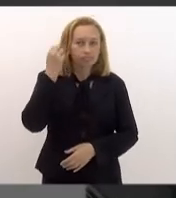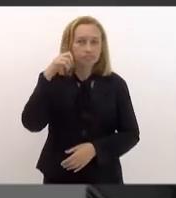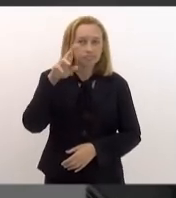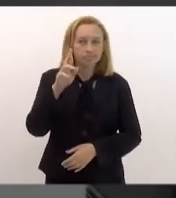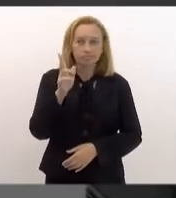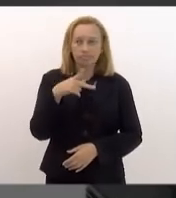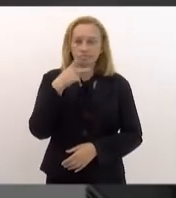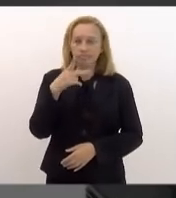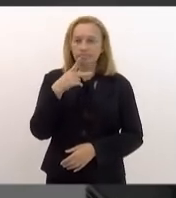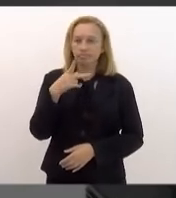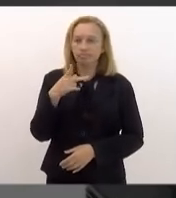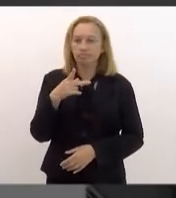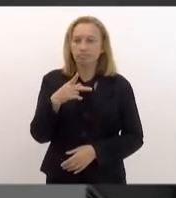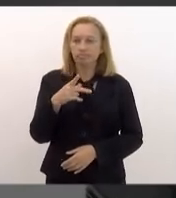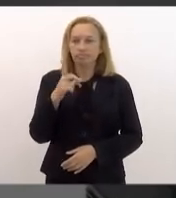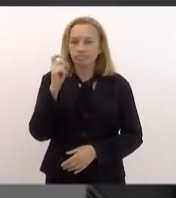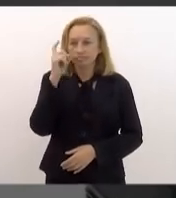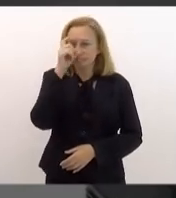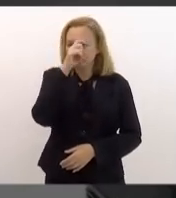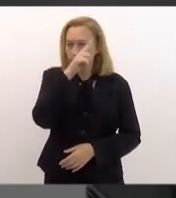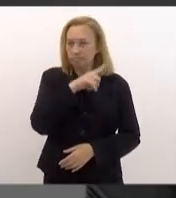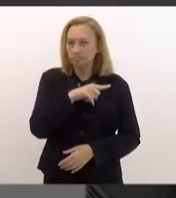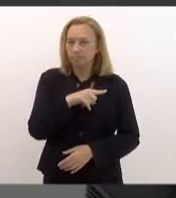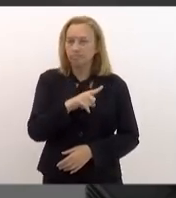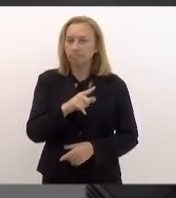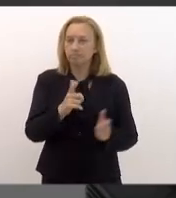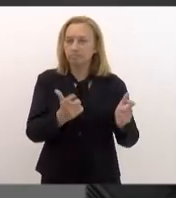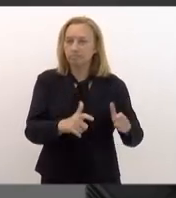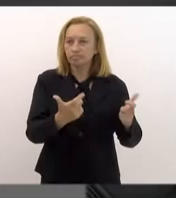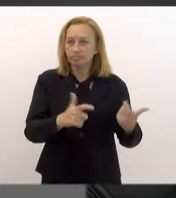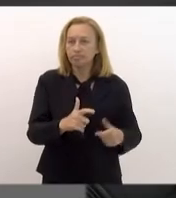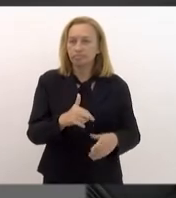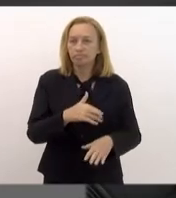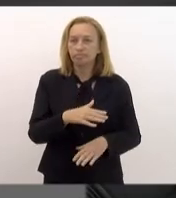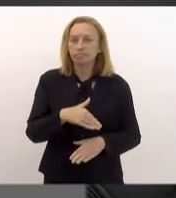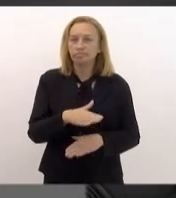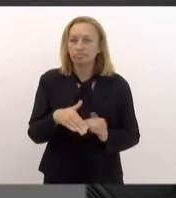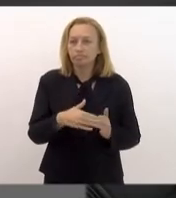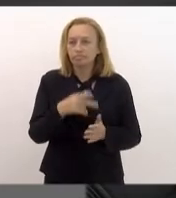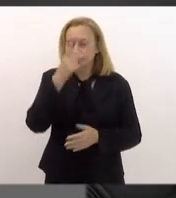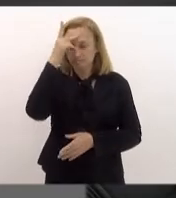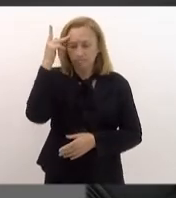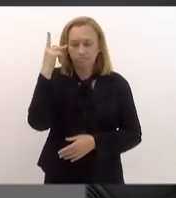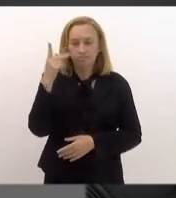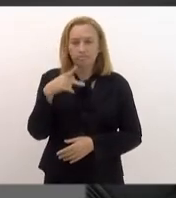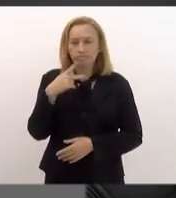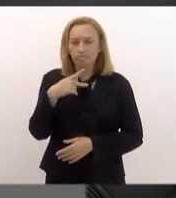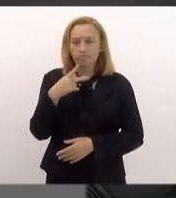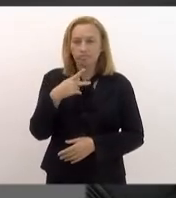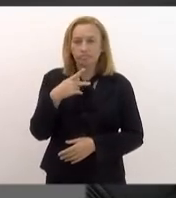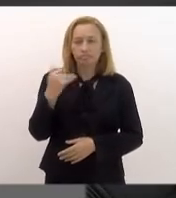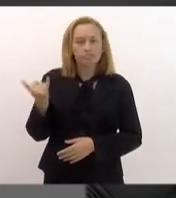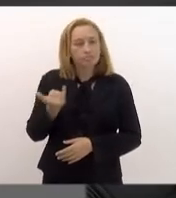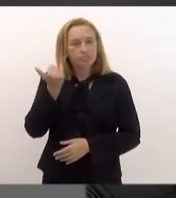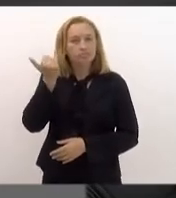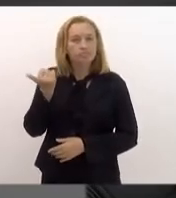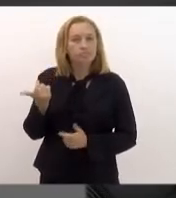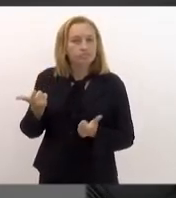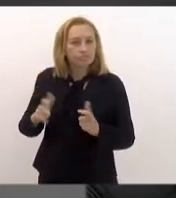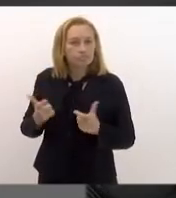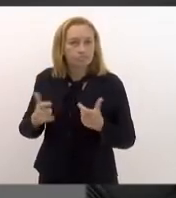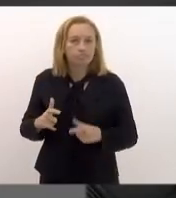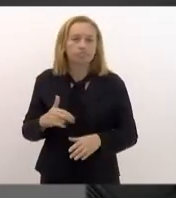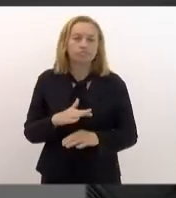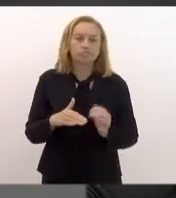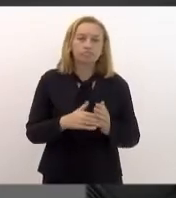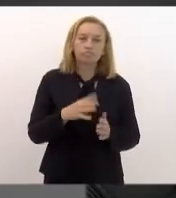passamos aperto ali naquela via e todo mundo aqui tem um consenso da importância dessa via. Isso aí já ficou bem claro para todo